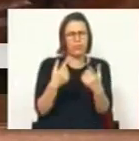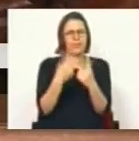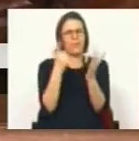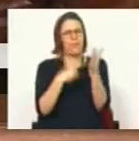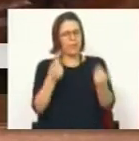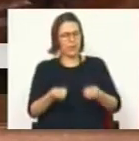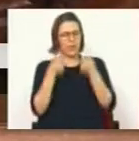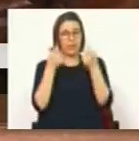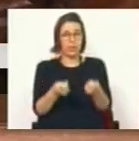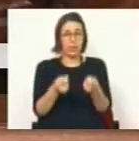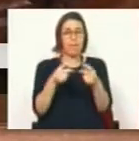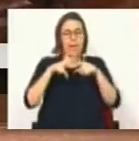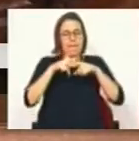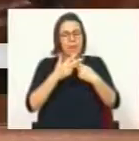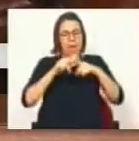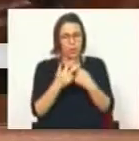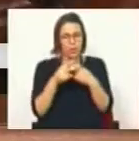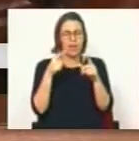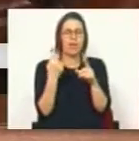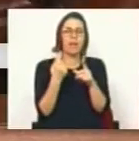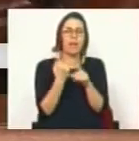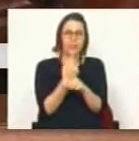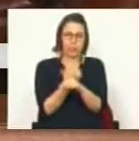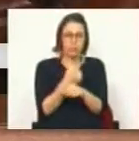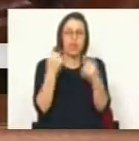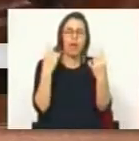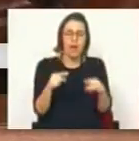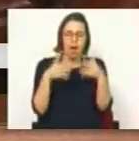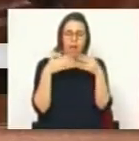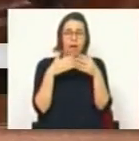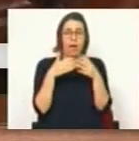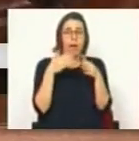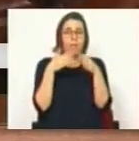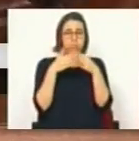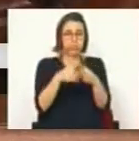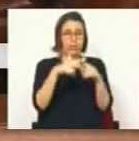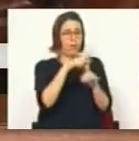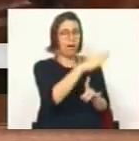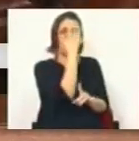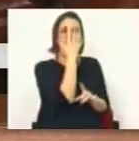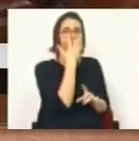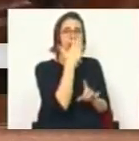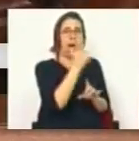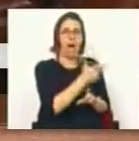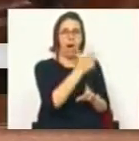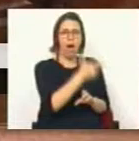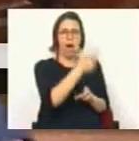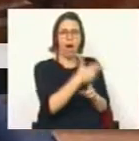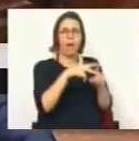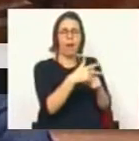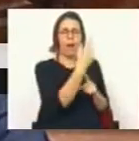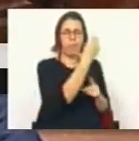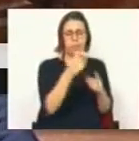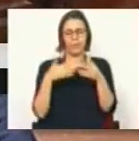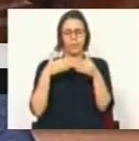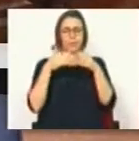de investimento na manutenção e reparação, havendo, aliás, navios parados no estaleiro a aguardar reparação, falta